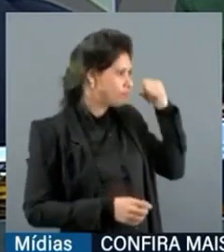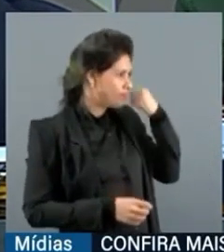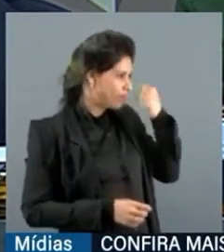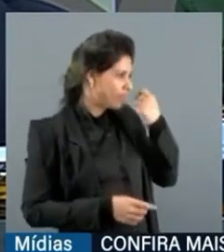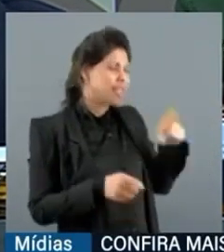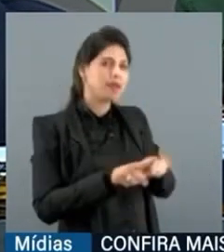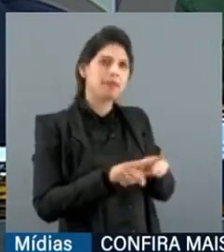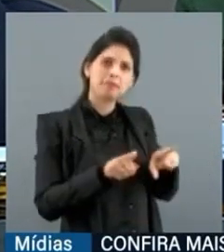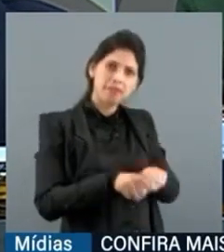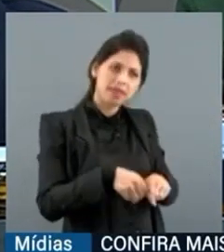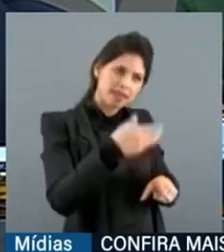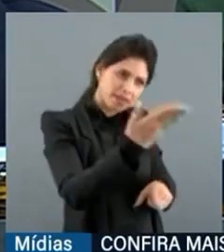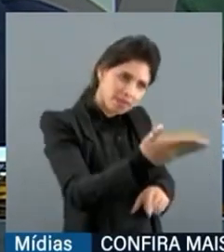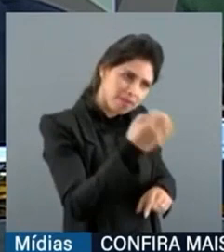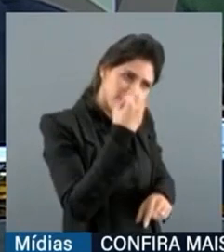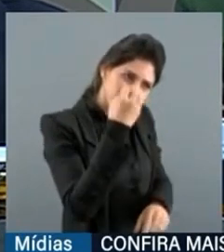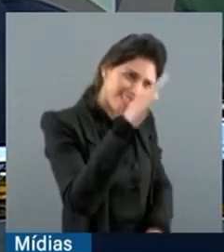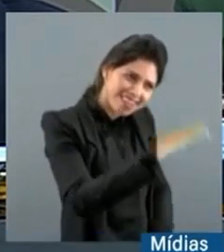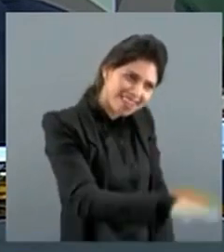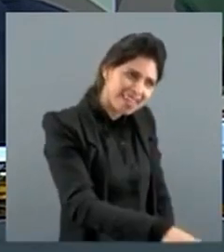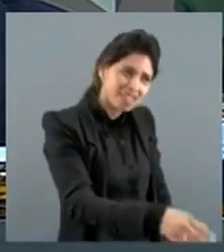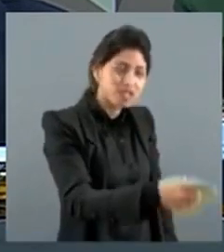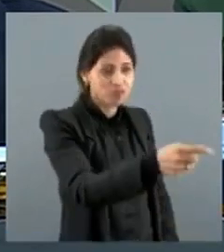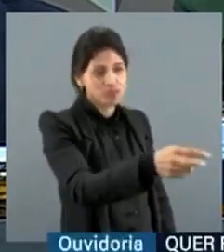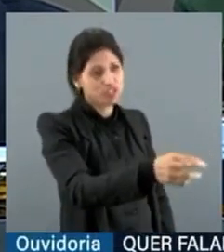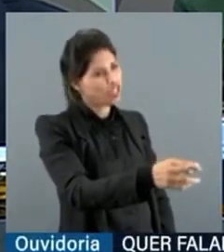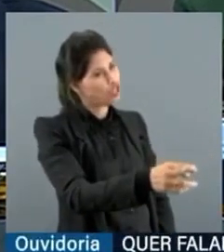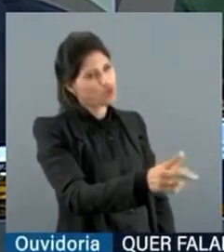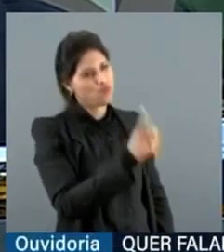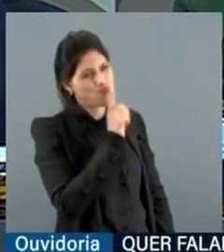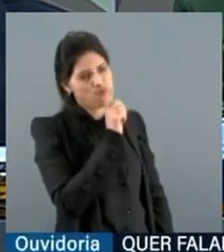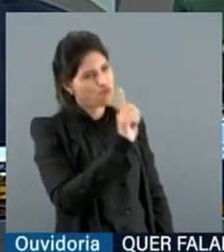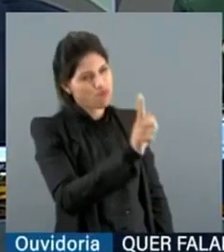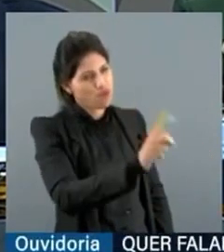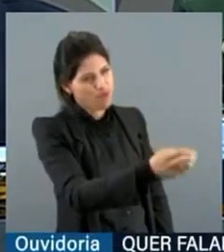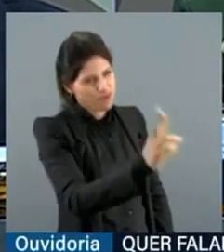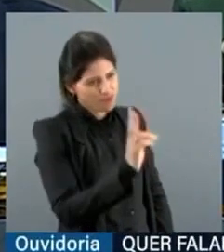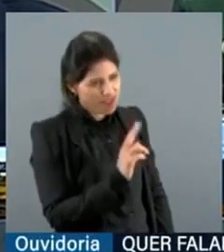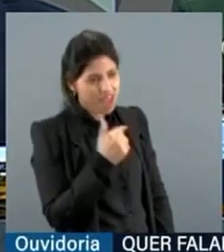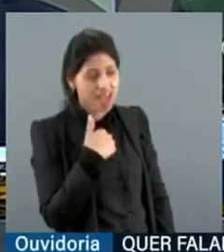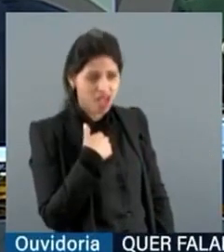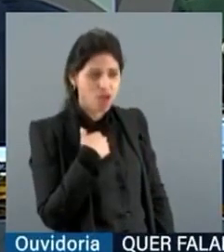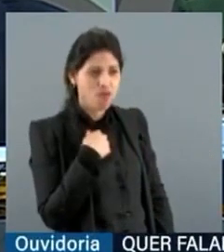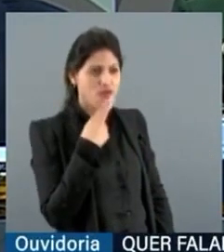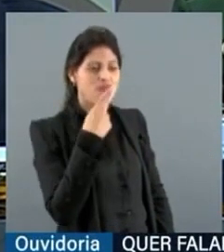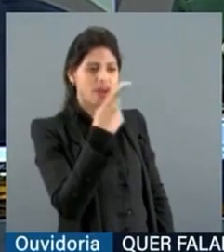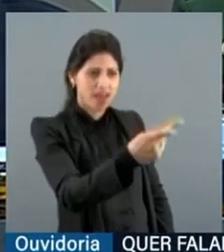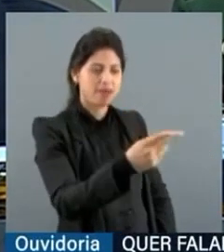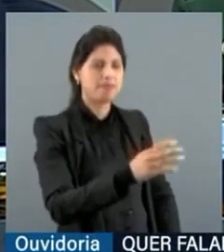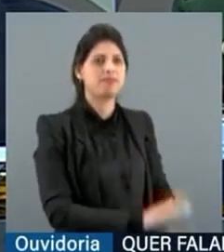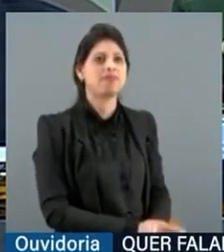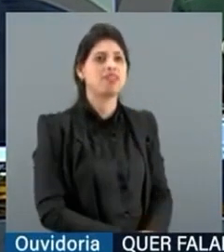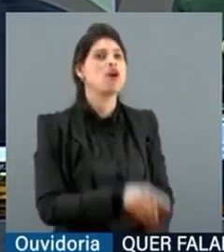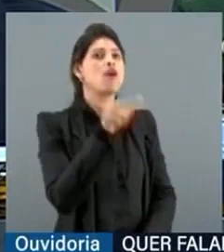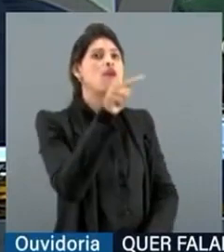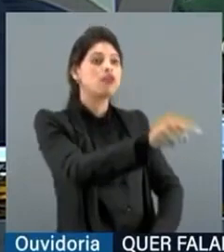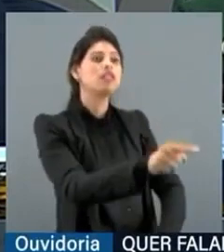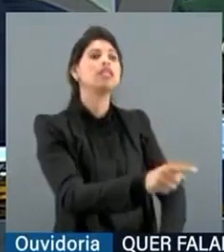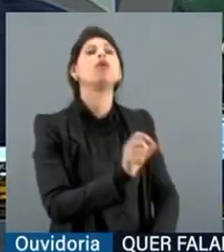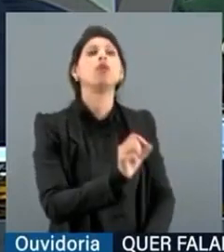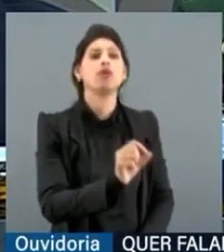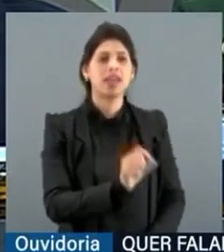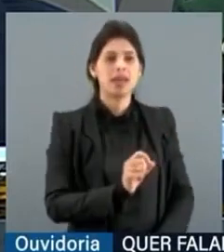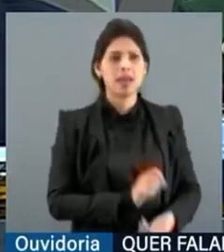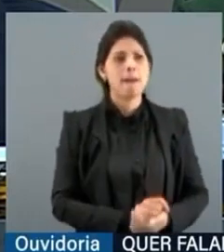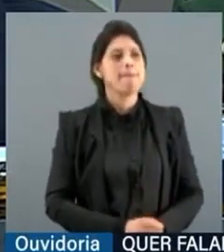aqui nesse momento, senhor Mauro Cid. E como o senhor não vai falar, eu vou falar para você. Você está aqui como preso político. Você está aqui porque você foi um homem de